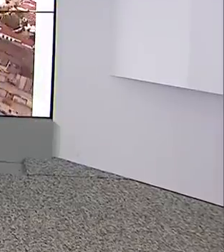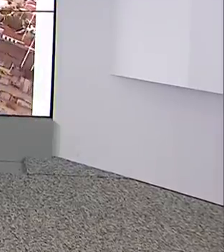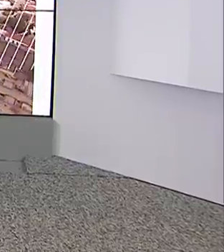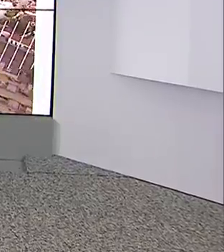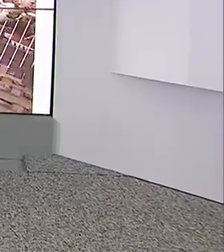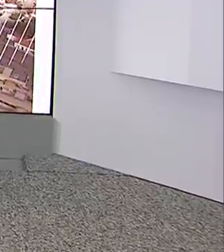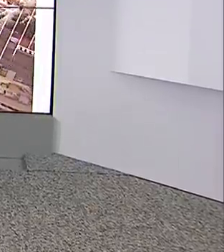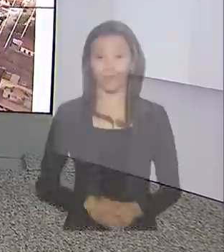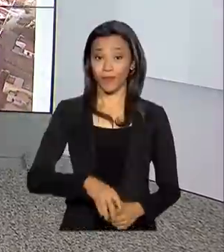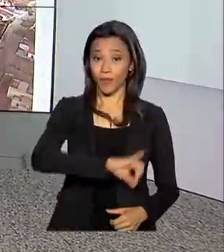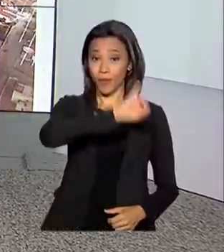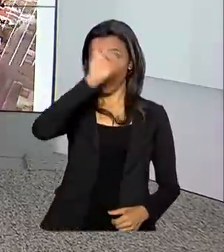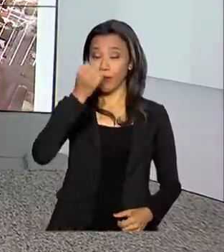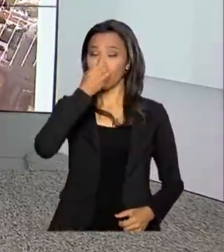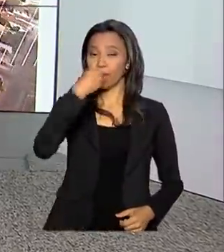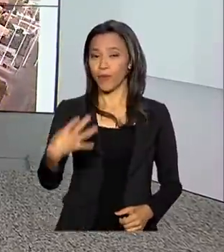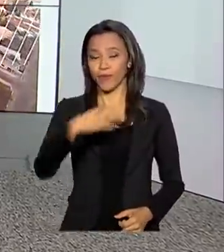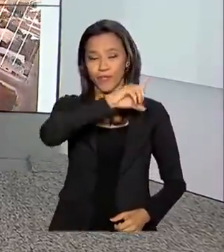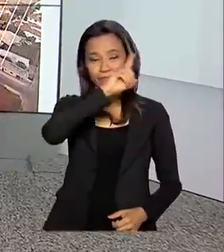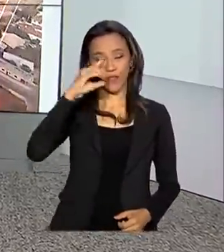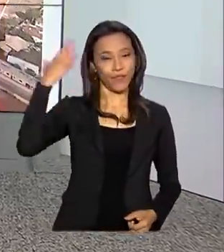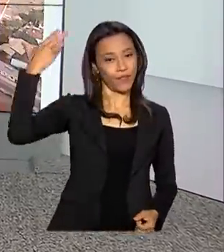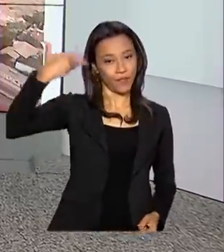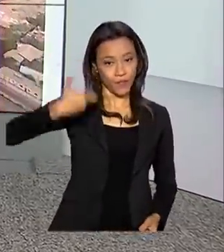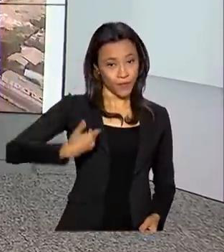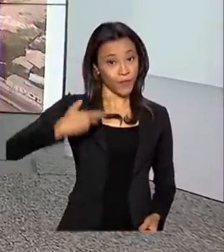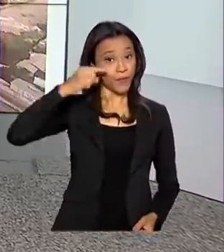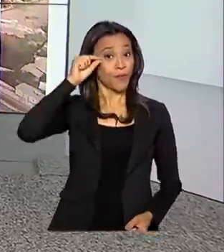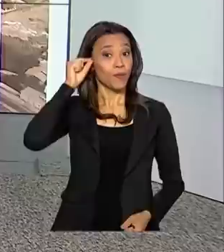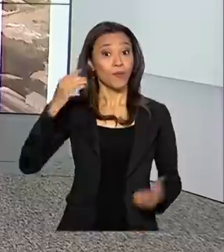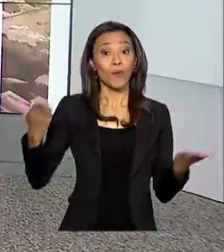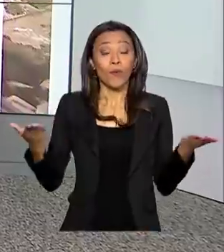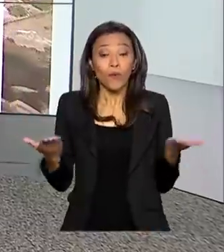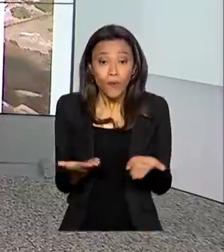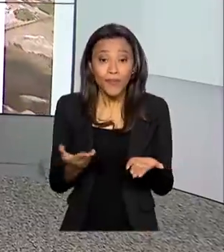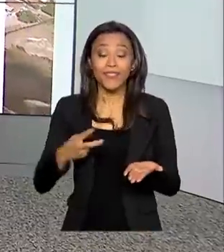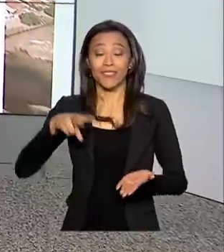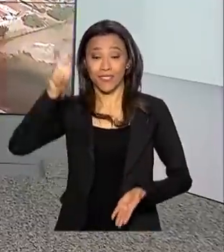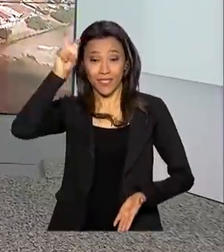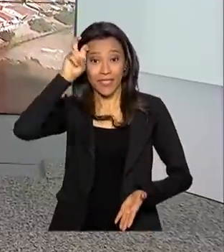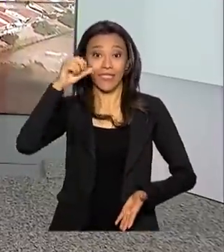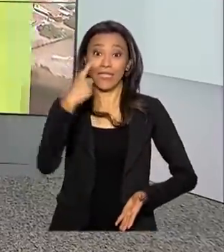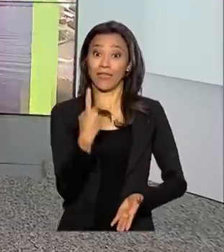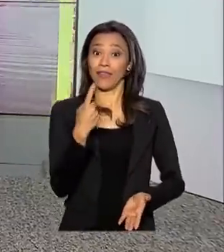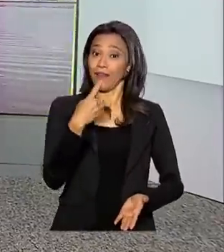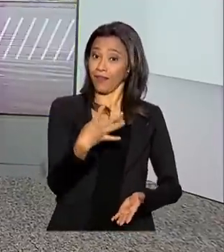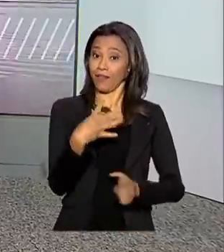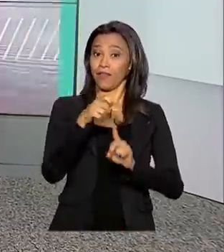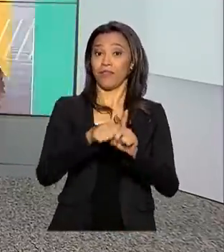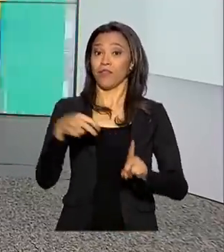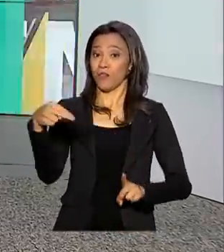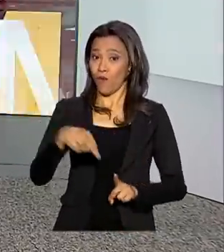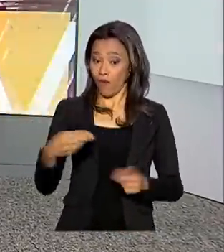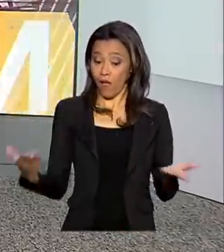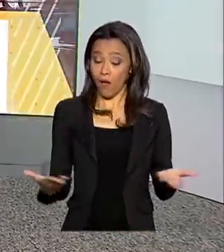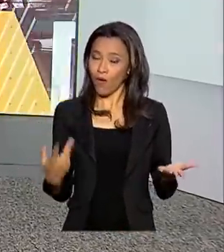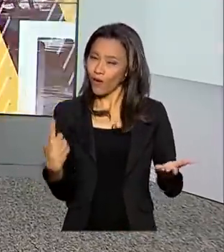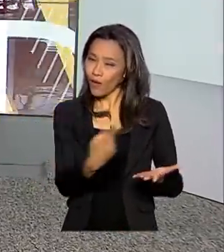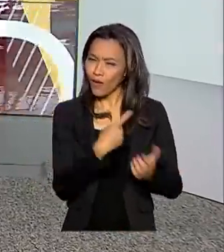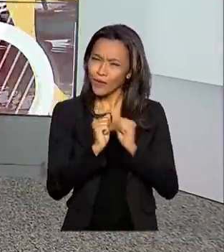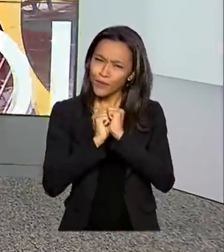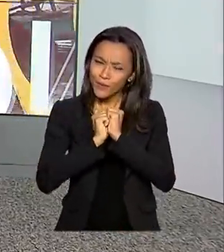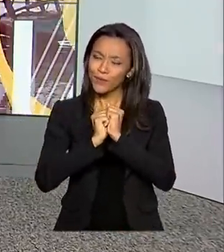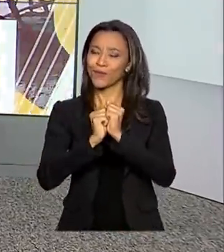olá bom dia pra você eu sou magra que lupi hoje a quinta feira a 12 de novembro a partir de agora estamos juntos